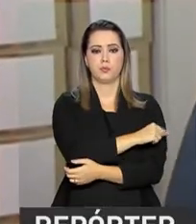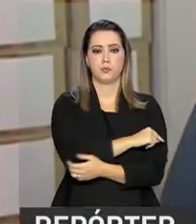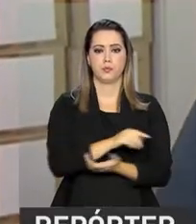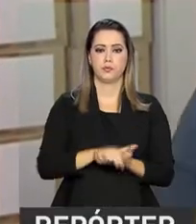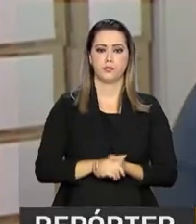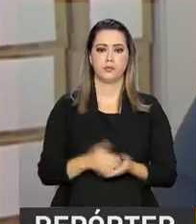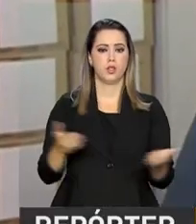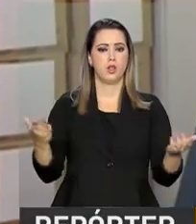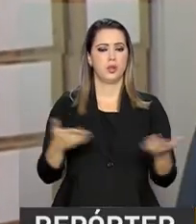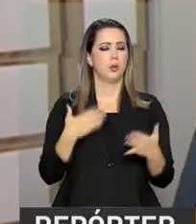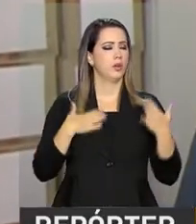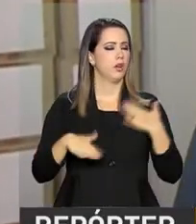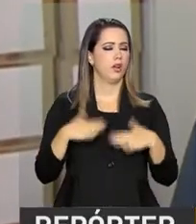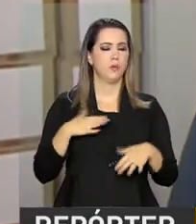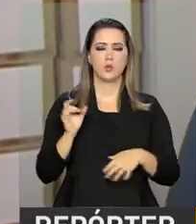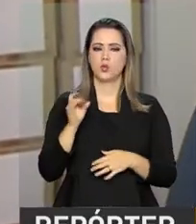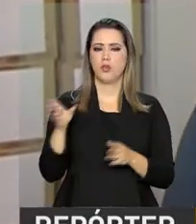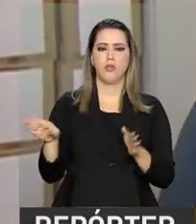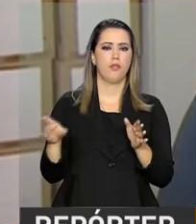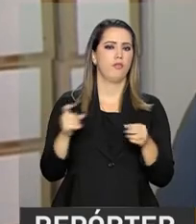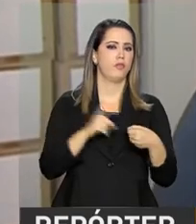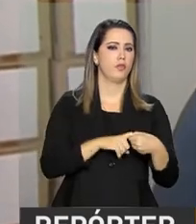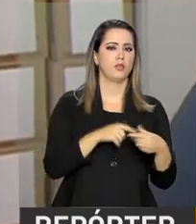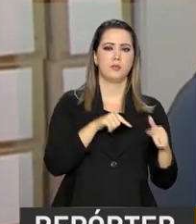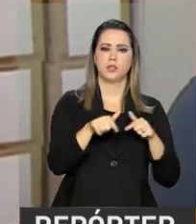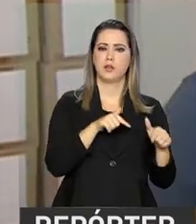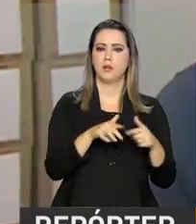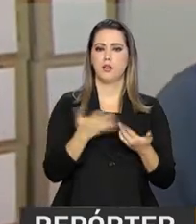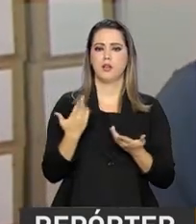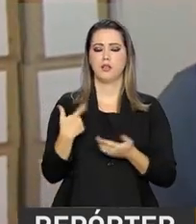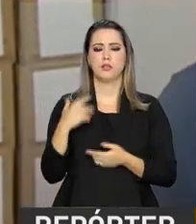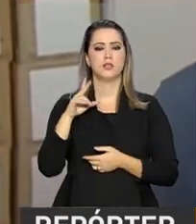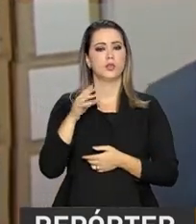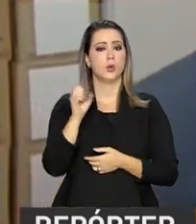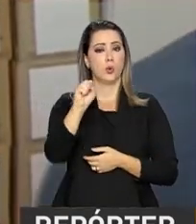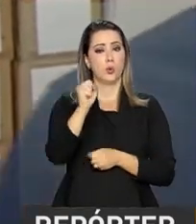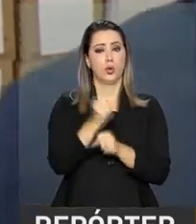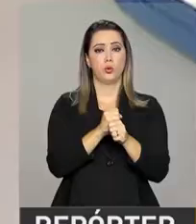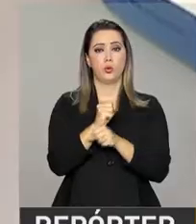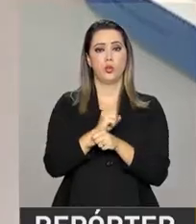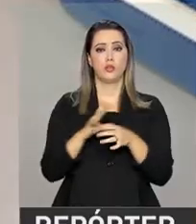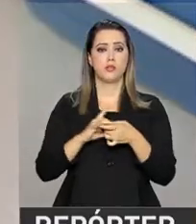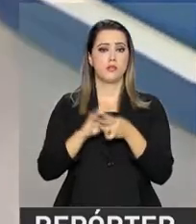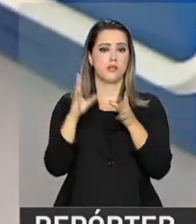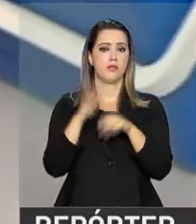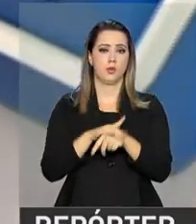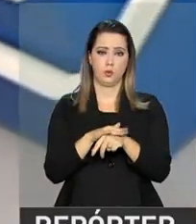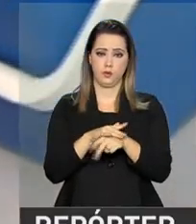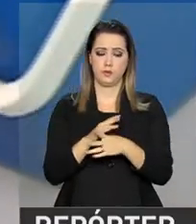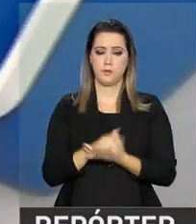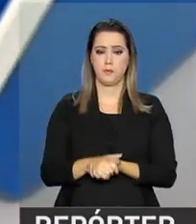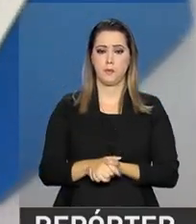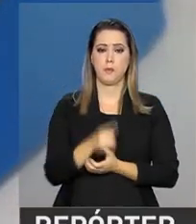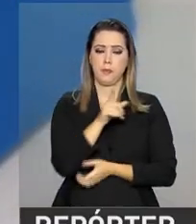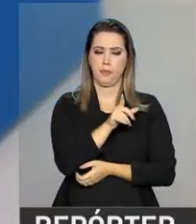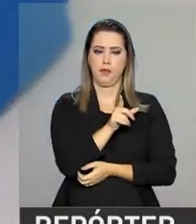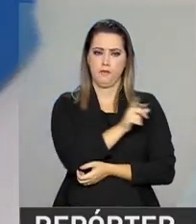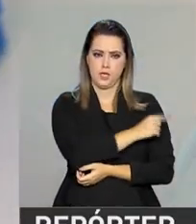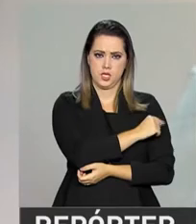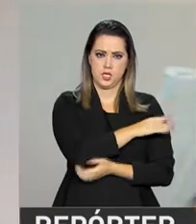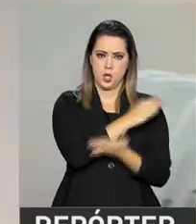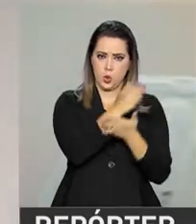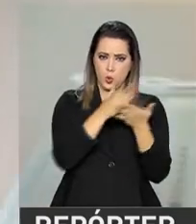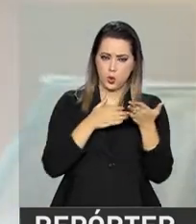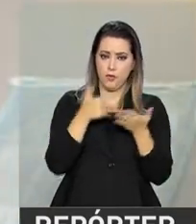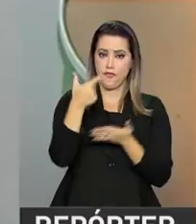tô tranquilo agora é só ir trabalhar e imune daqui um período de oito anos as vacinas relacionadas tem 20% do volume